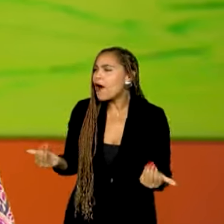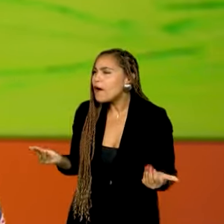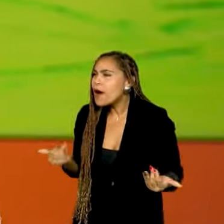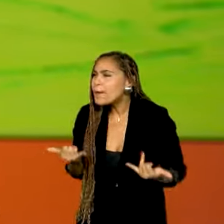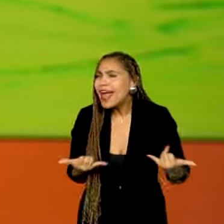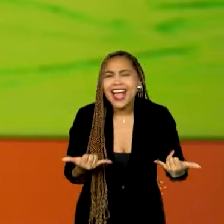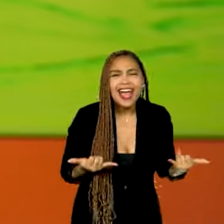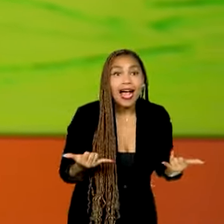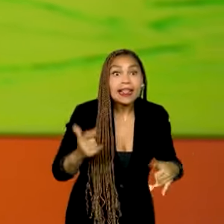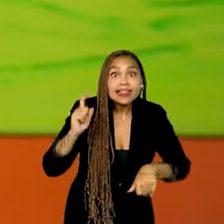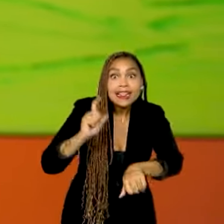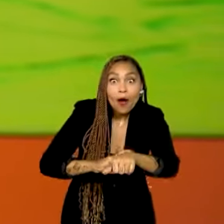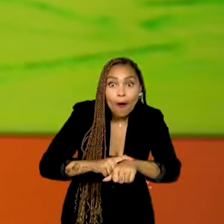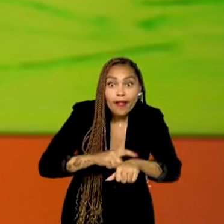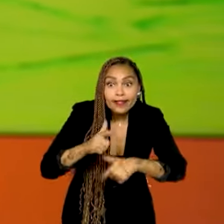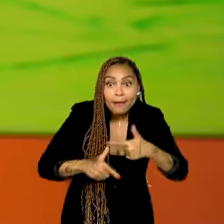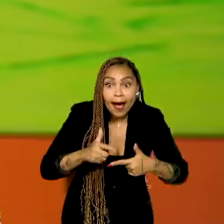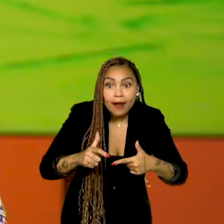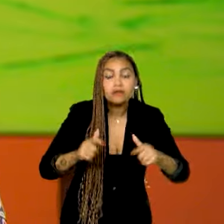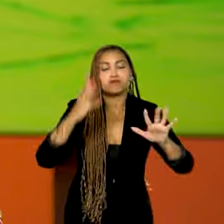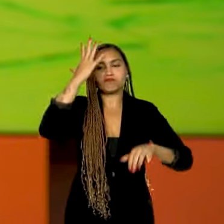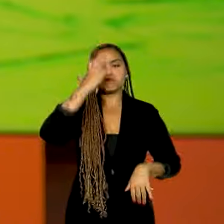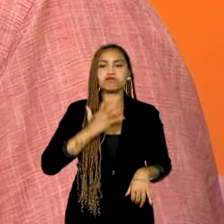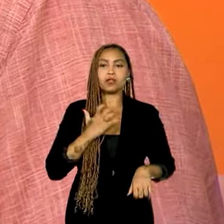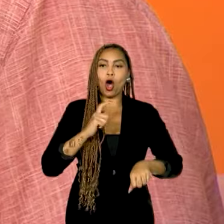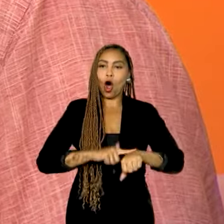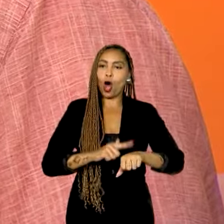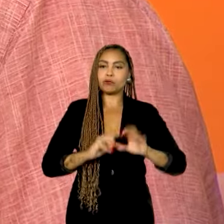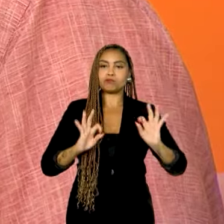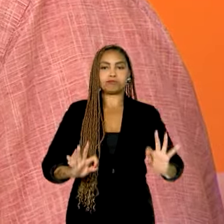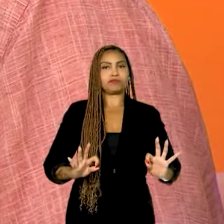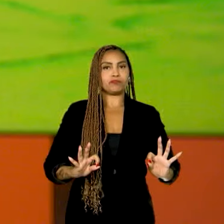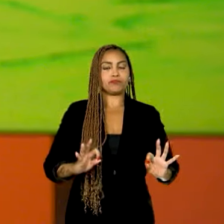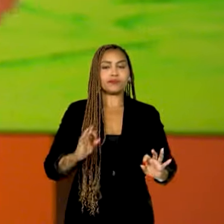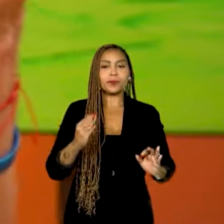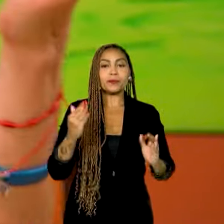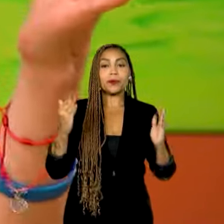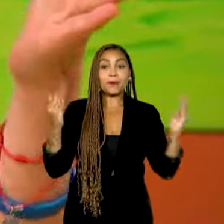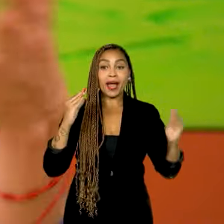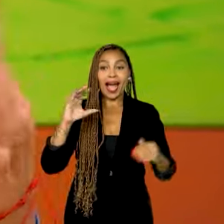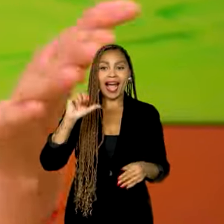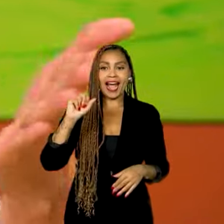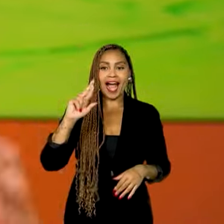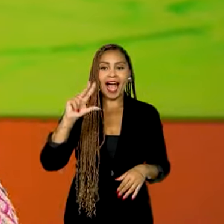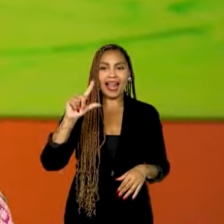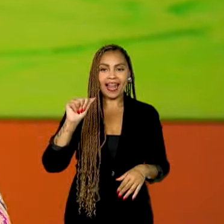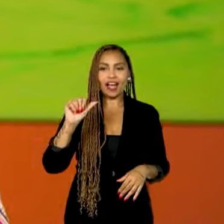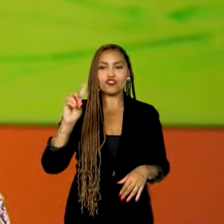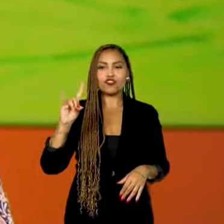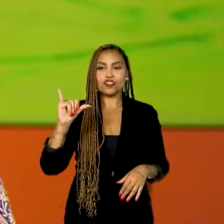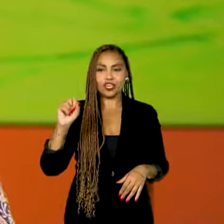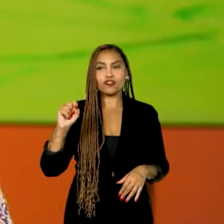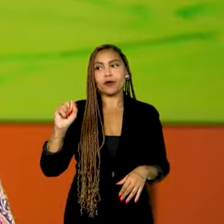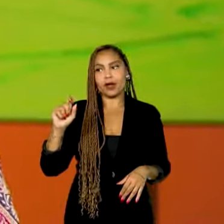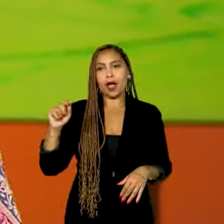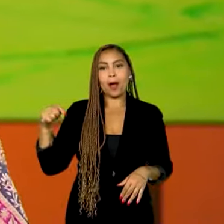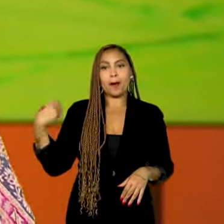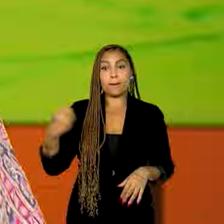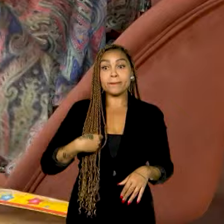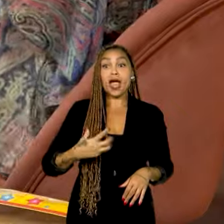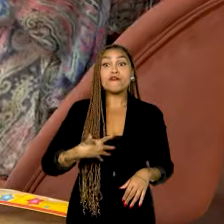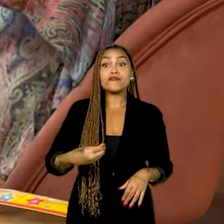mas tem hora pra tudo, né? É aquela coisa. Então, assim, por exemplo, Carlinha Dias, que foi a minha filha. Já foi